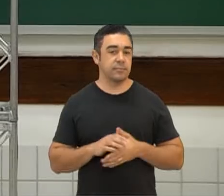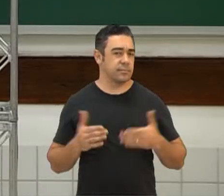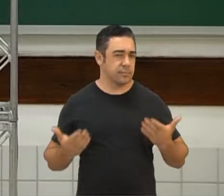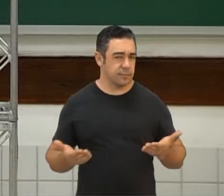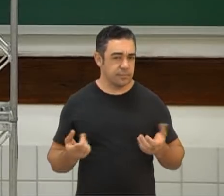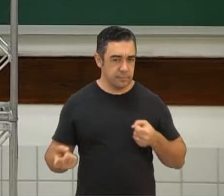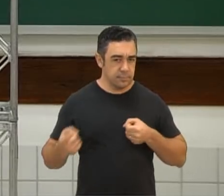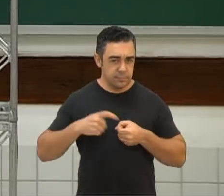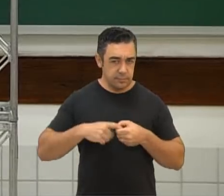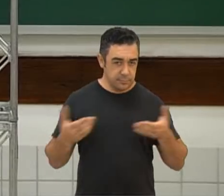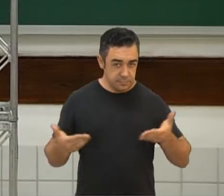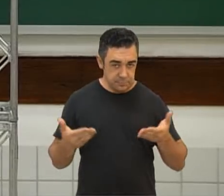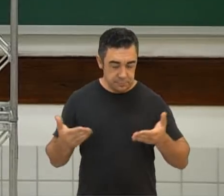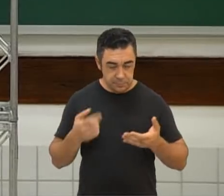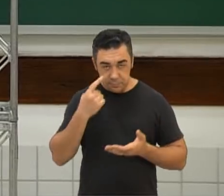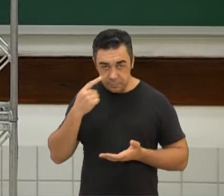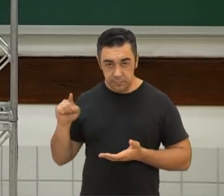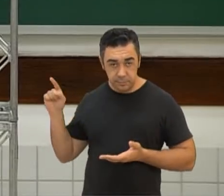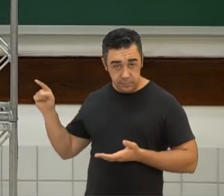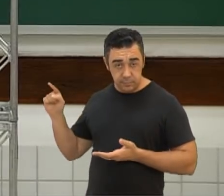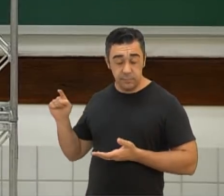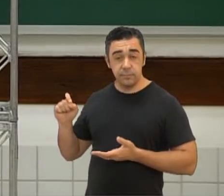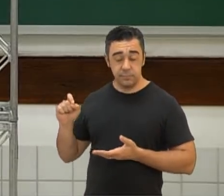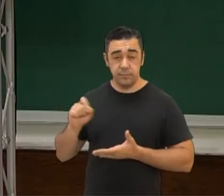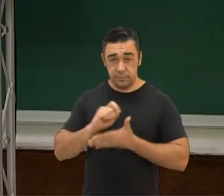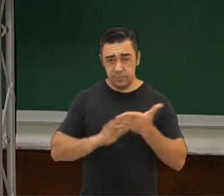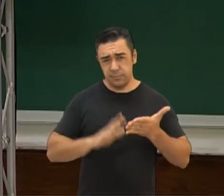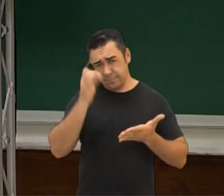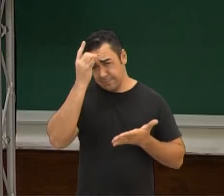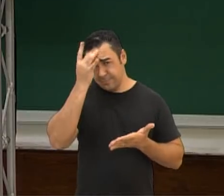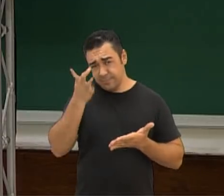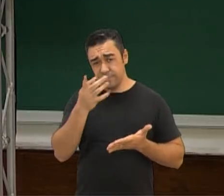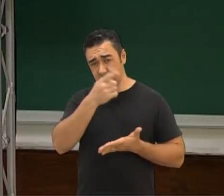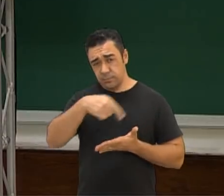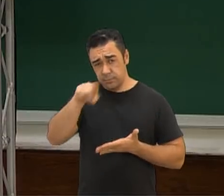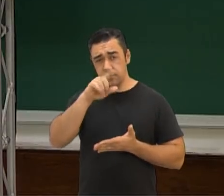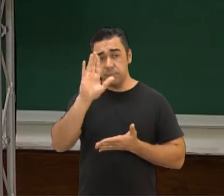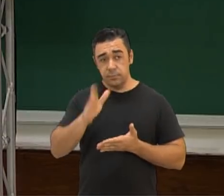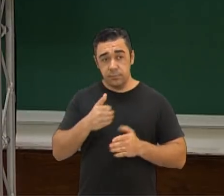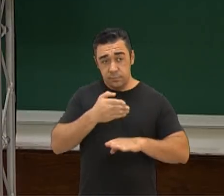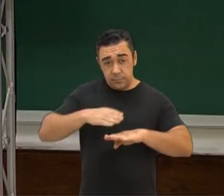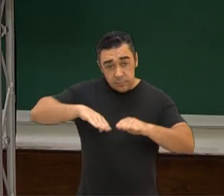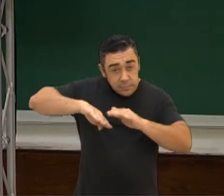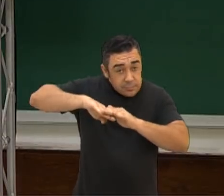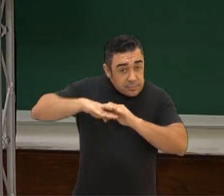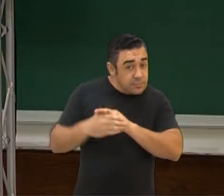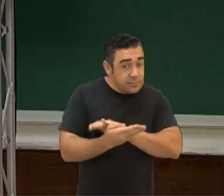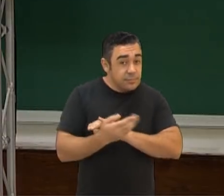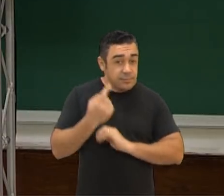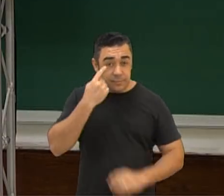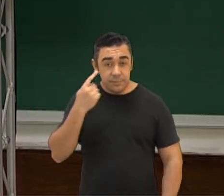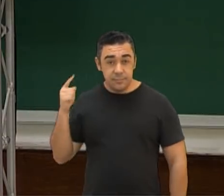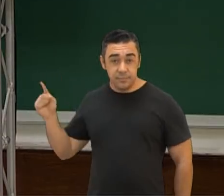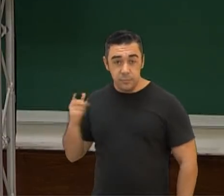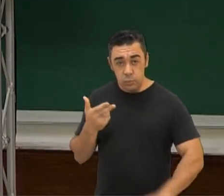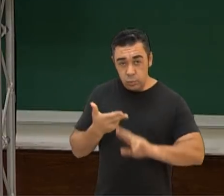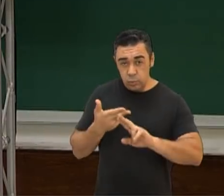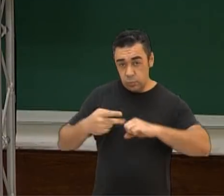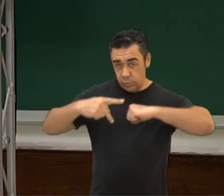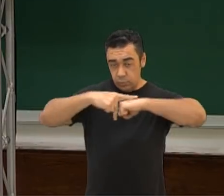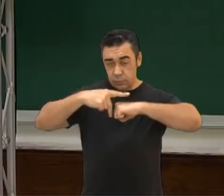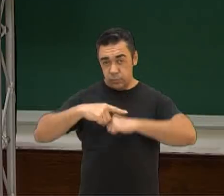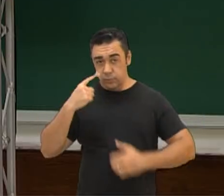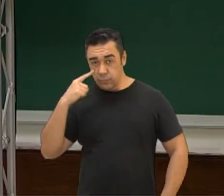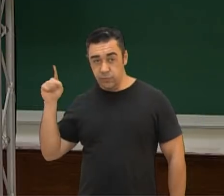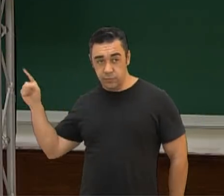E aí, galera, vamos retornar. Então, esse exercício também já está fácil, vocês já estão, né, ficando familiarizados aí com o uso dos pronomes. Então,